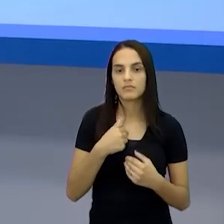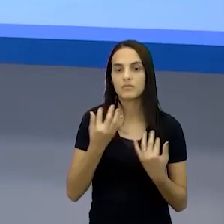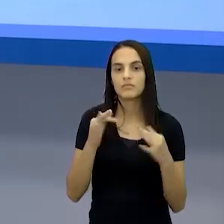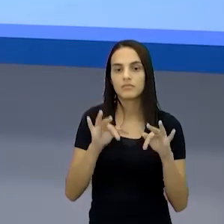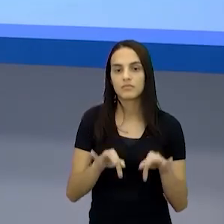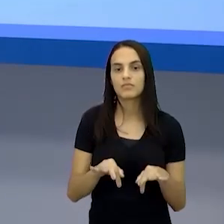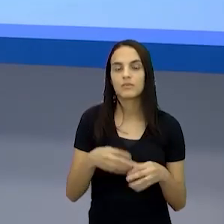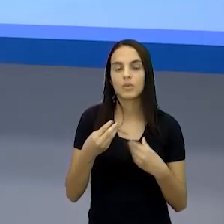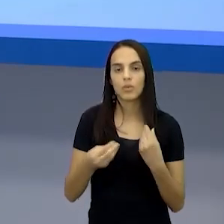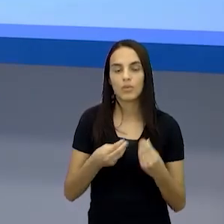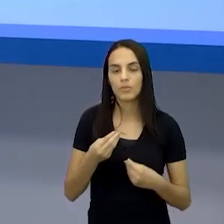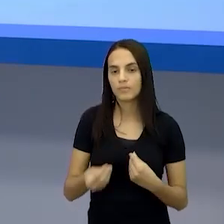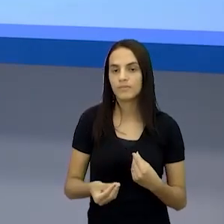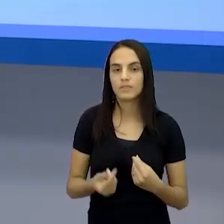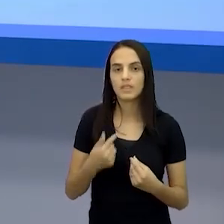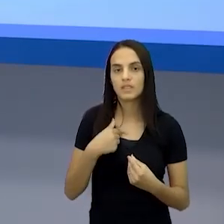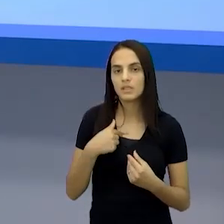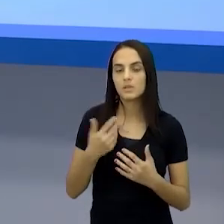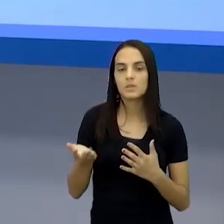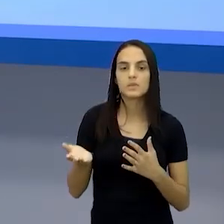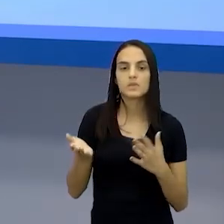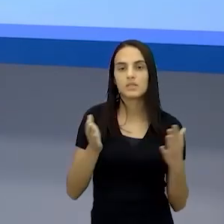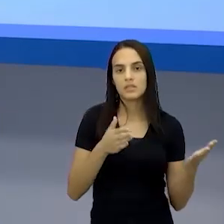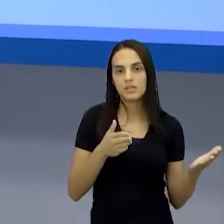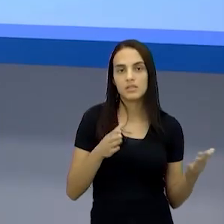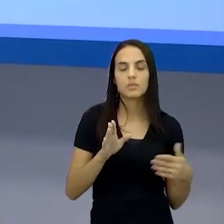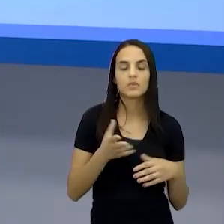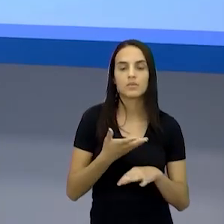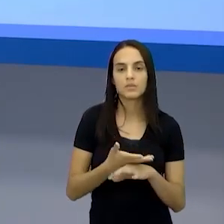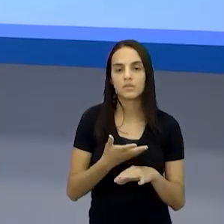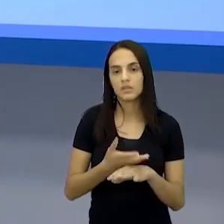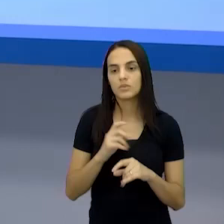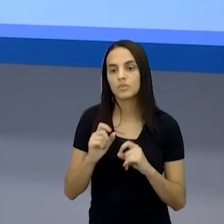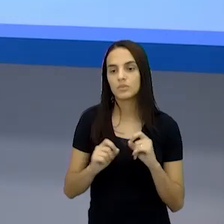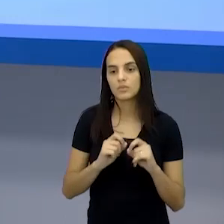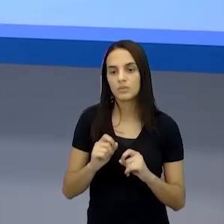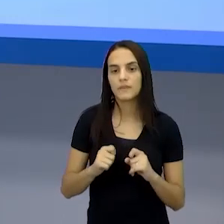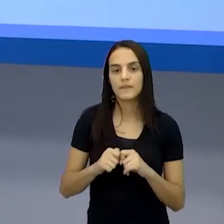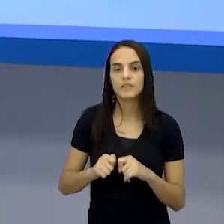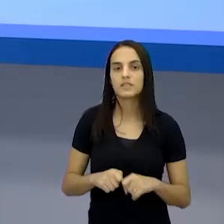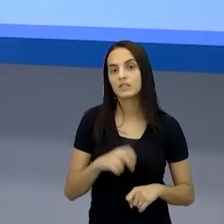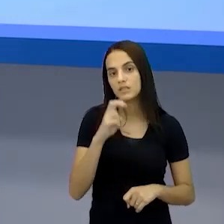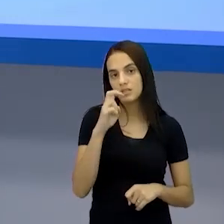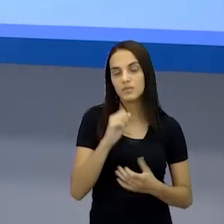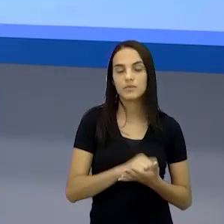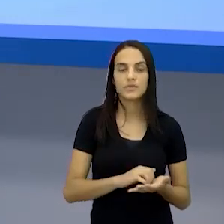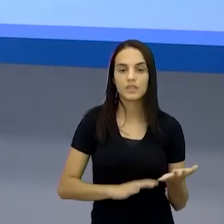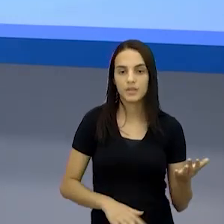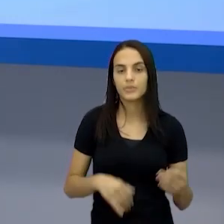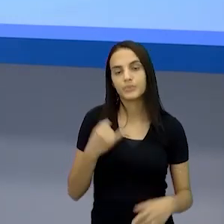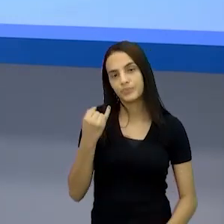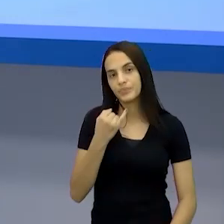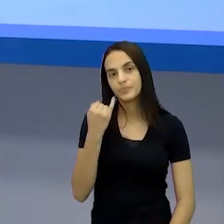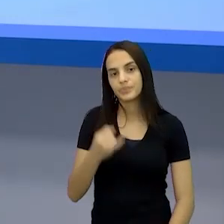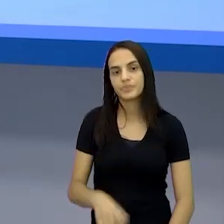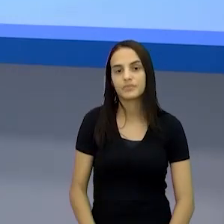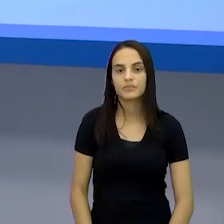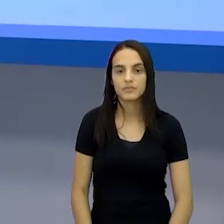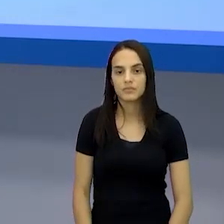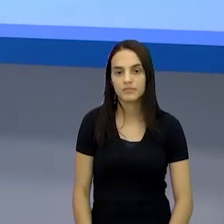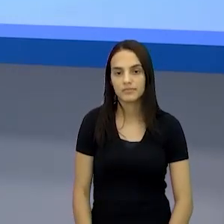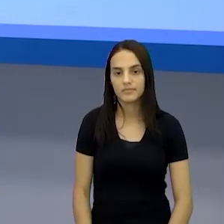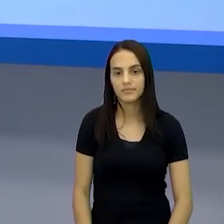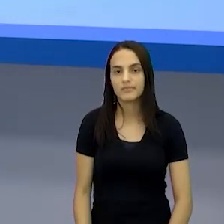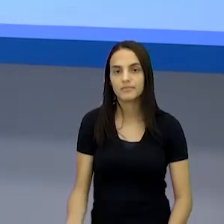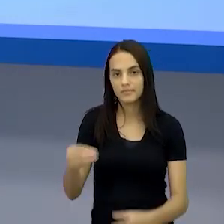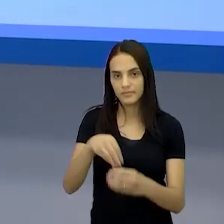final, como é que eu fiz, né? Como é que eu passei por esse componente aí, fazendo essas 5 atividades, né? É importante retratar isso, né? Então,